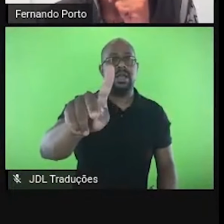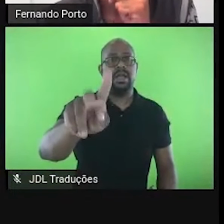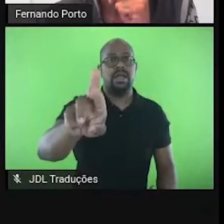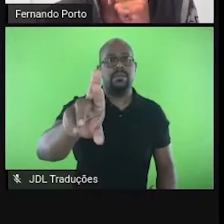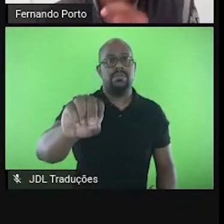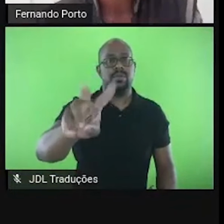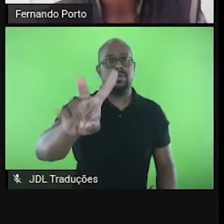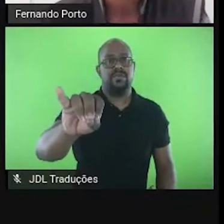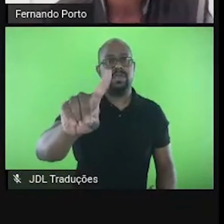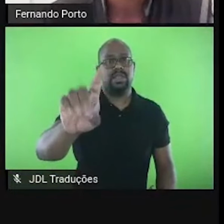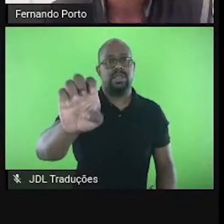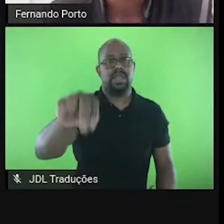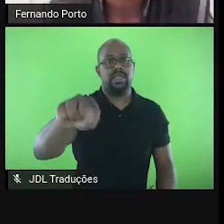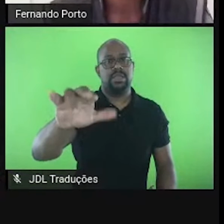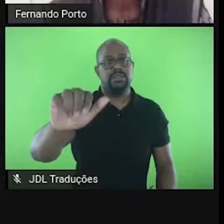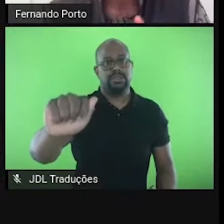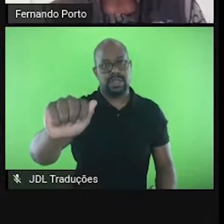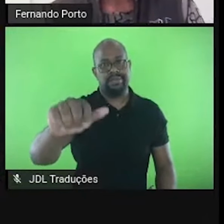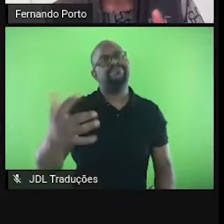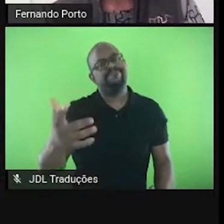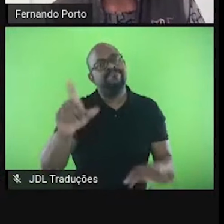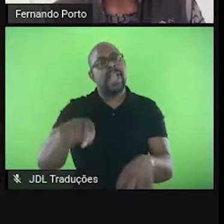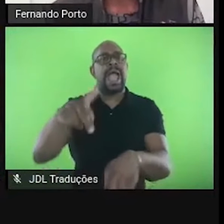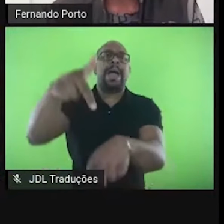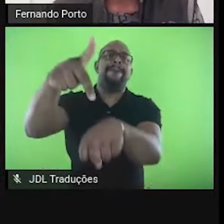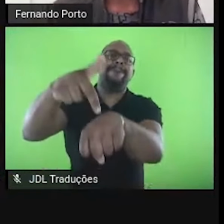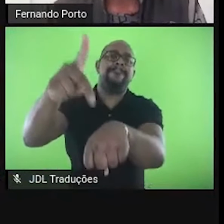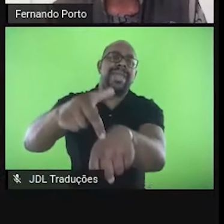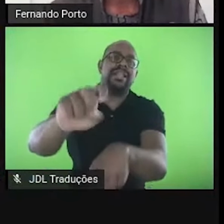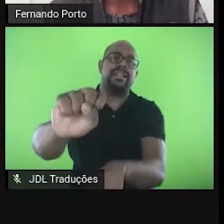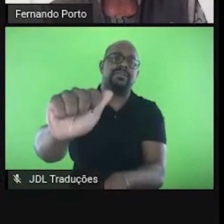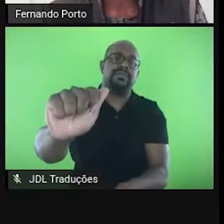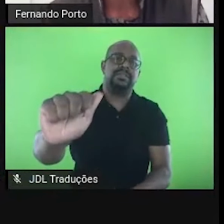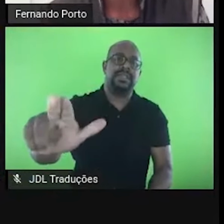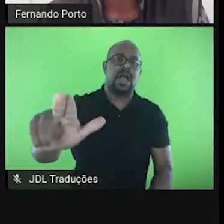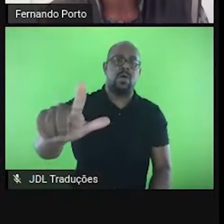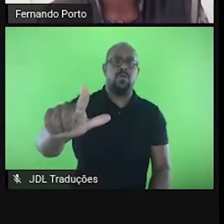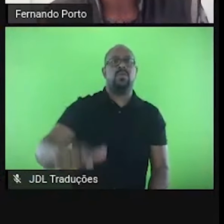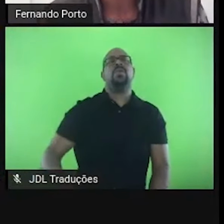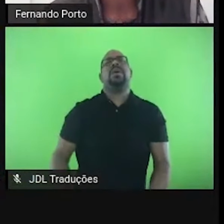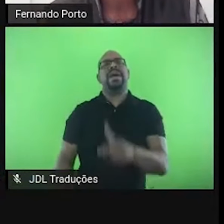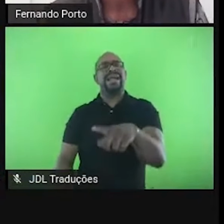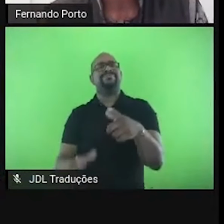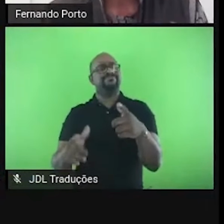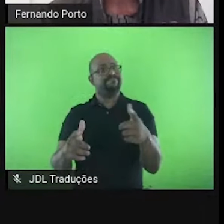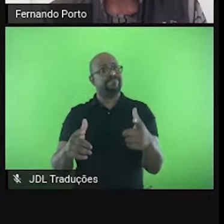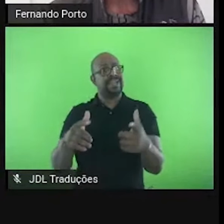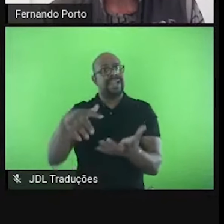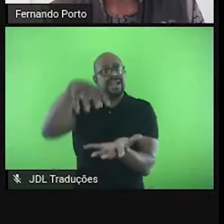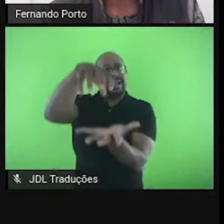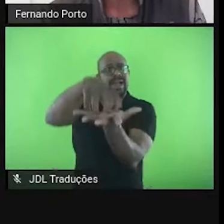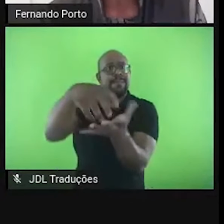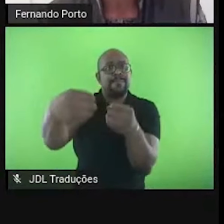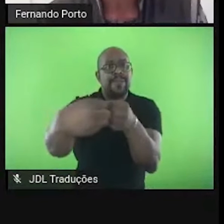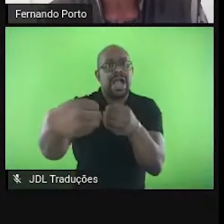Sal. Ou seja, a Providência fica na região portuária da cidade, o que se mostra dicotômico, pois a